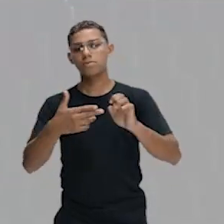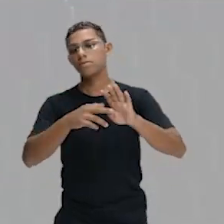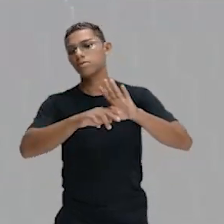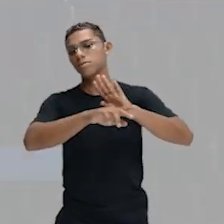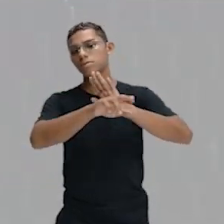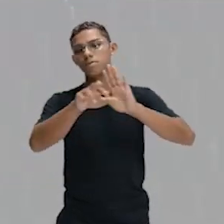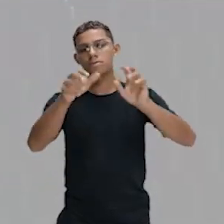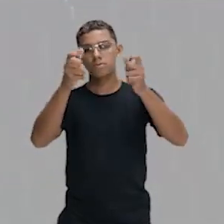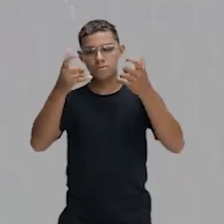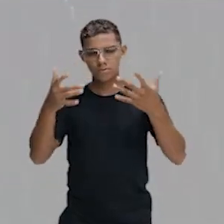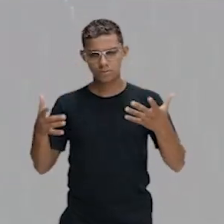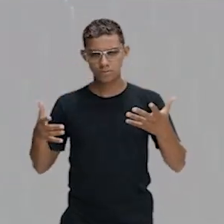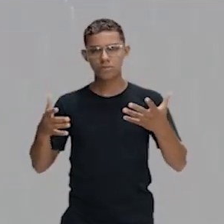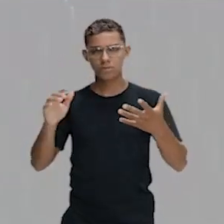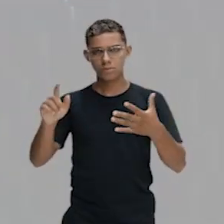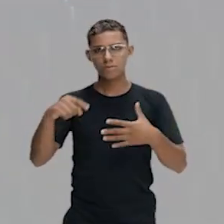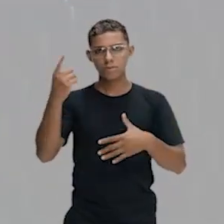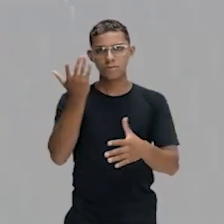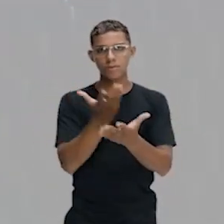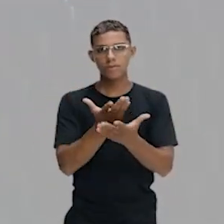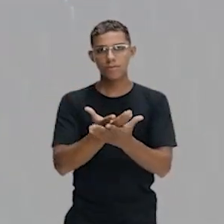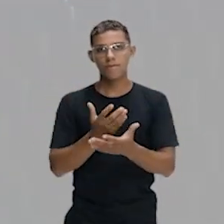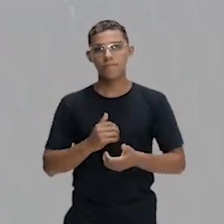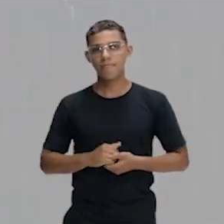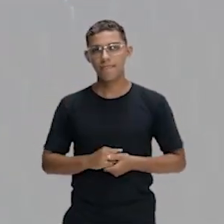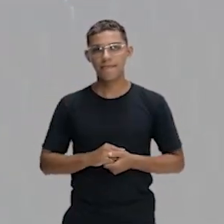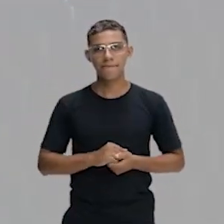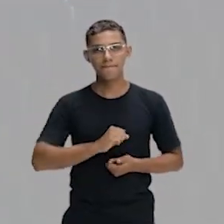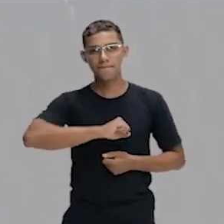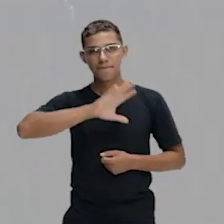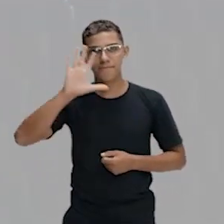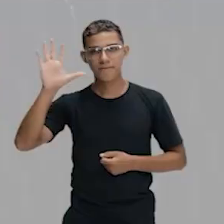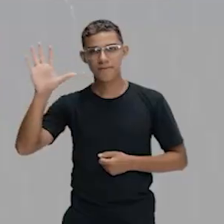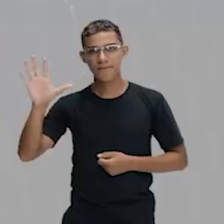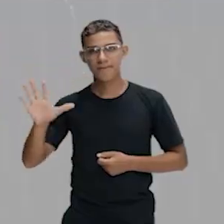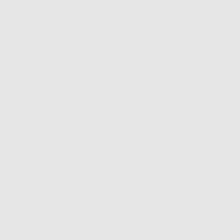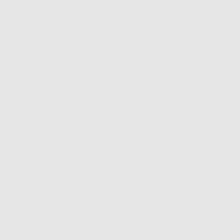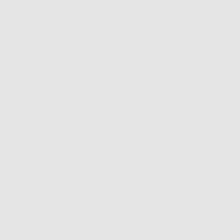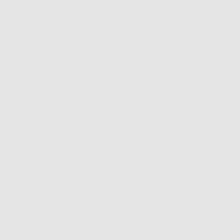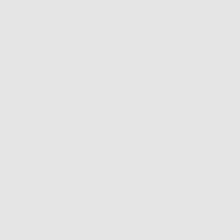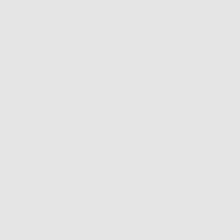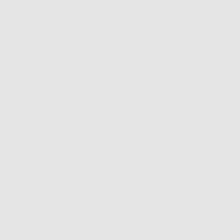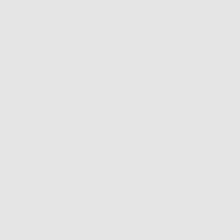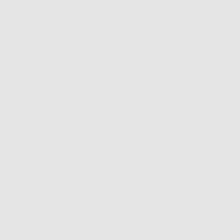brasileiros. A gente ainda vai falar mais sobre isso. E eu aguardo vocês até a próxima aula. Tá bom? Tchau!